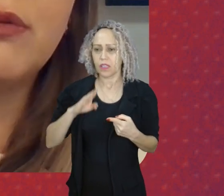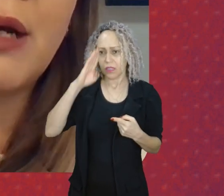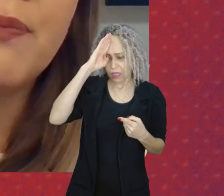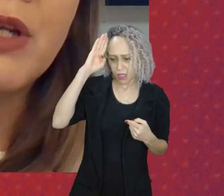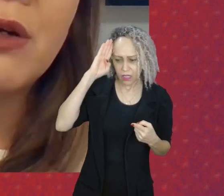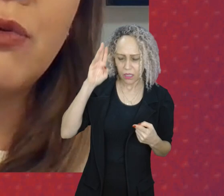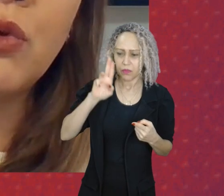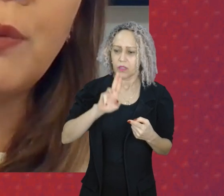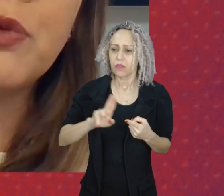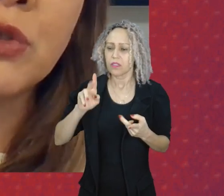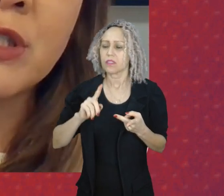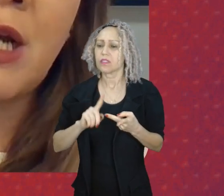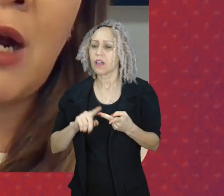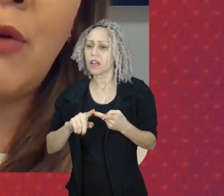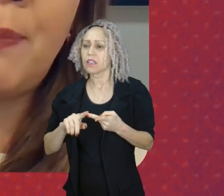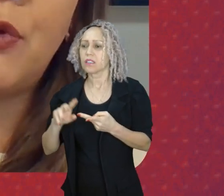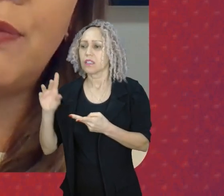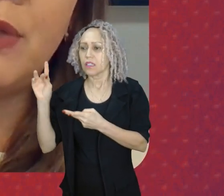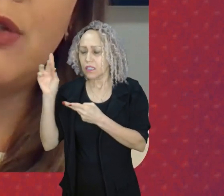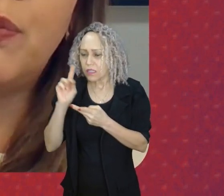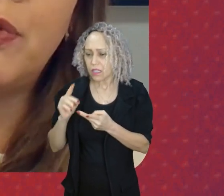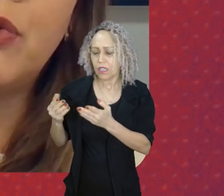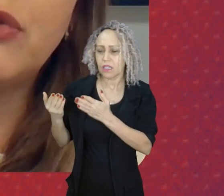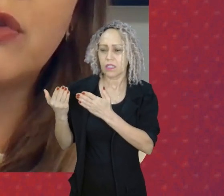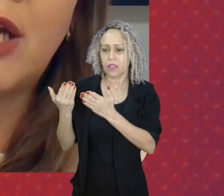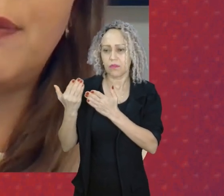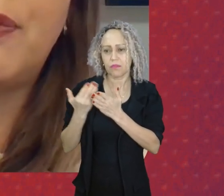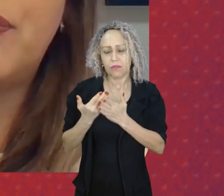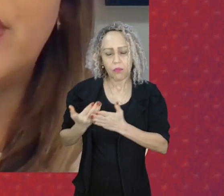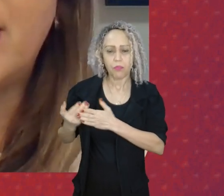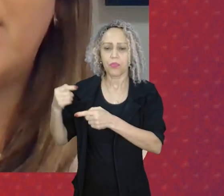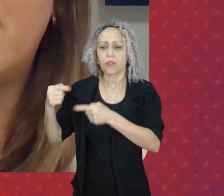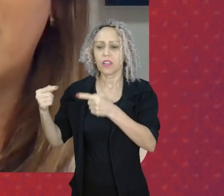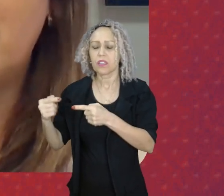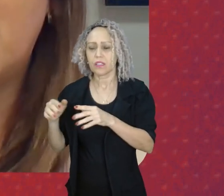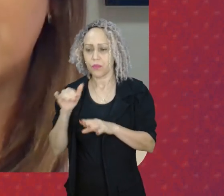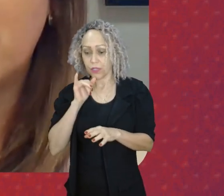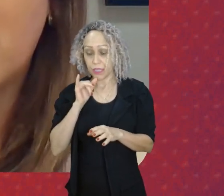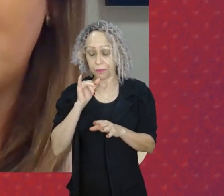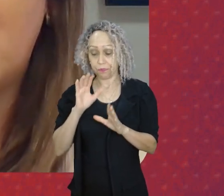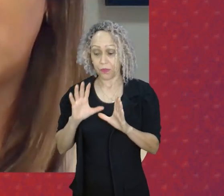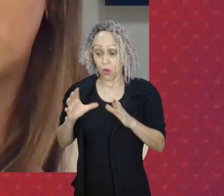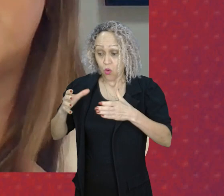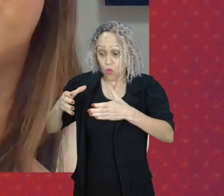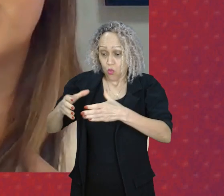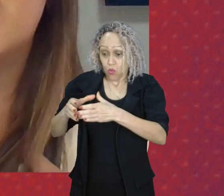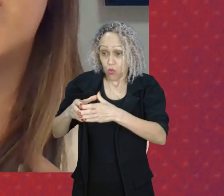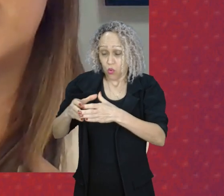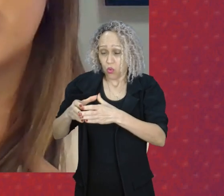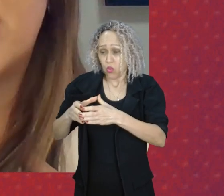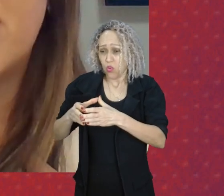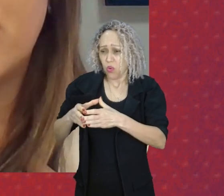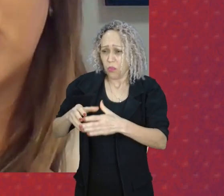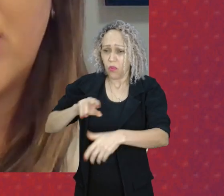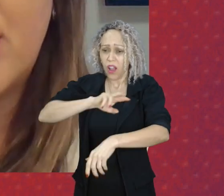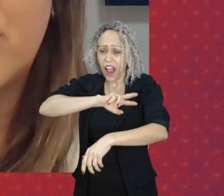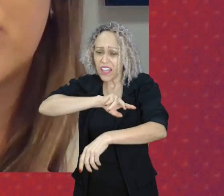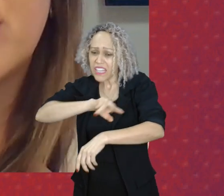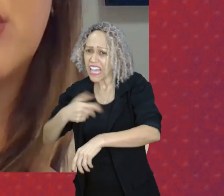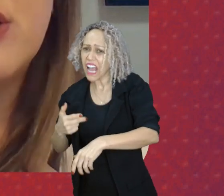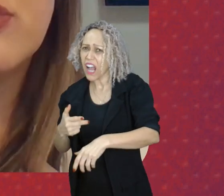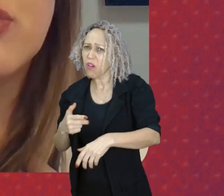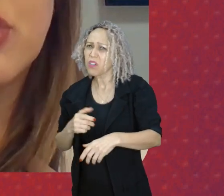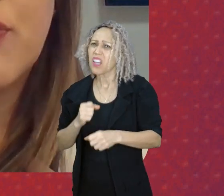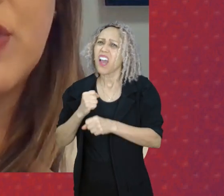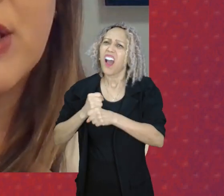seguinte: quando um grupo social é proibido por muito tempo, por lei, legalmente, juridicamente, de gozar de seus